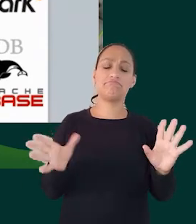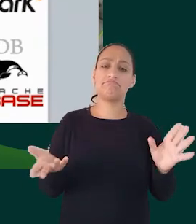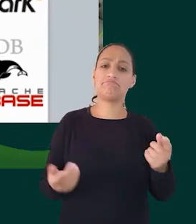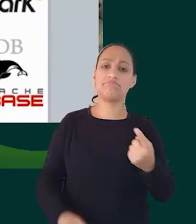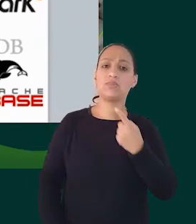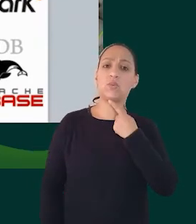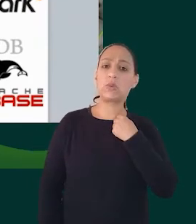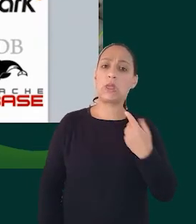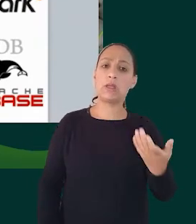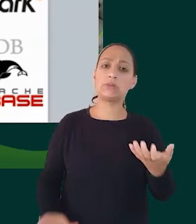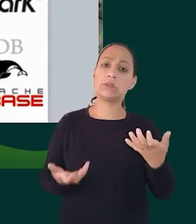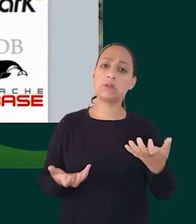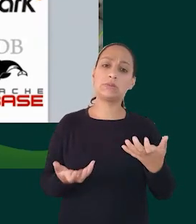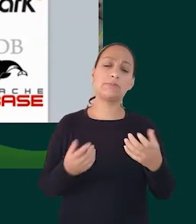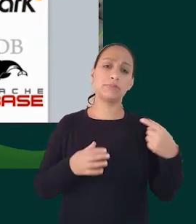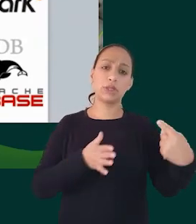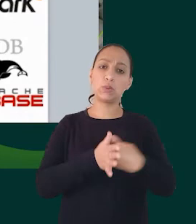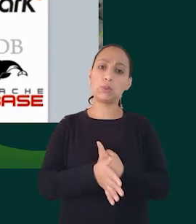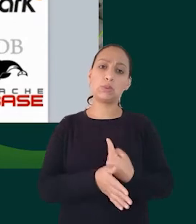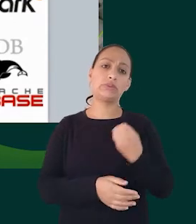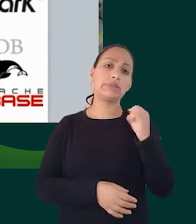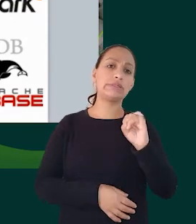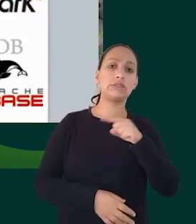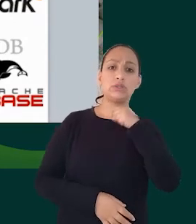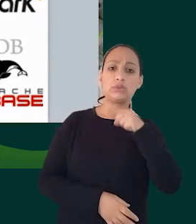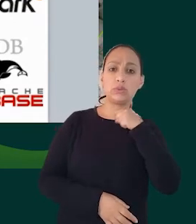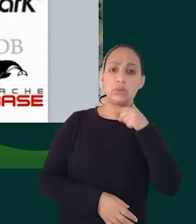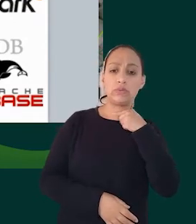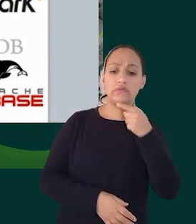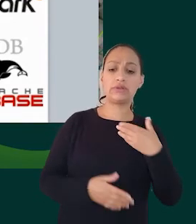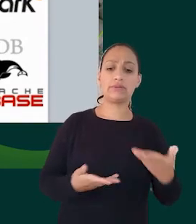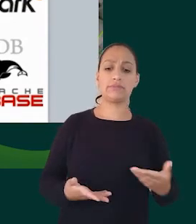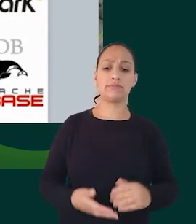Fiquem à vontade para fazer perguntas, caso alguém tenha alguma dúvida.